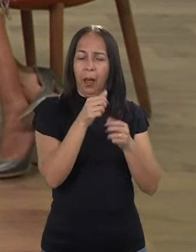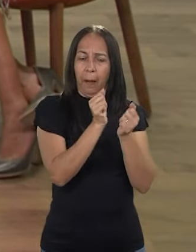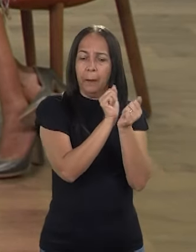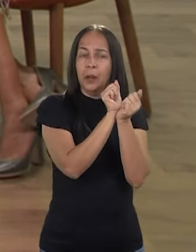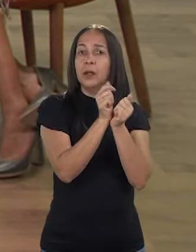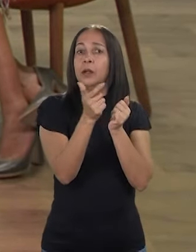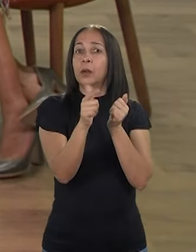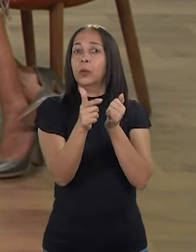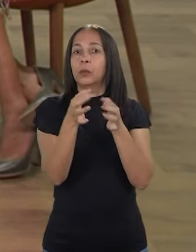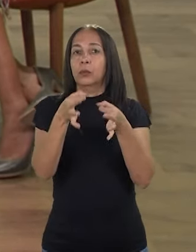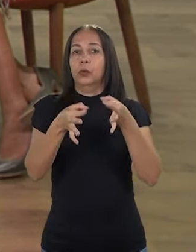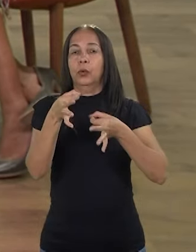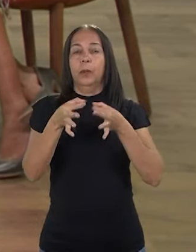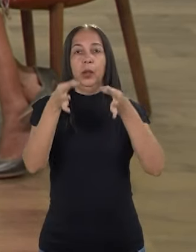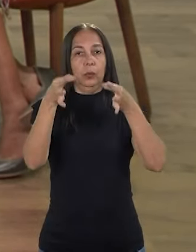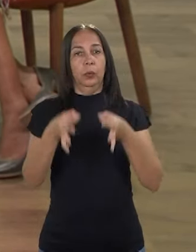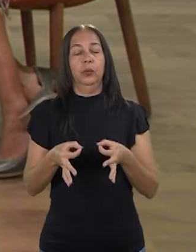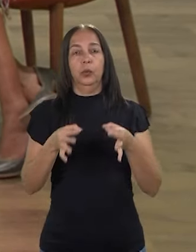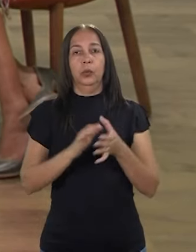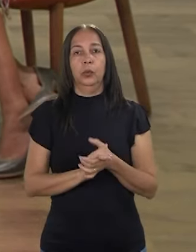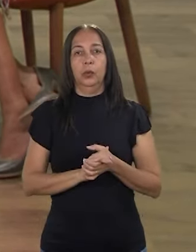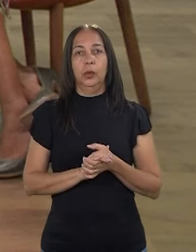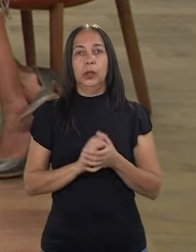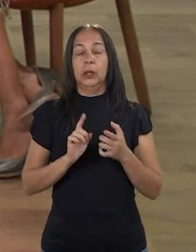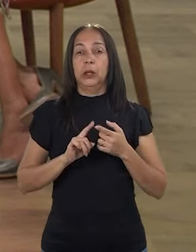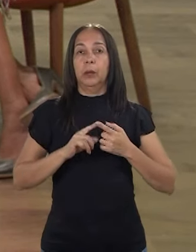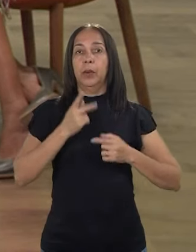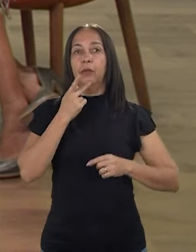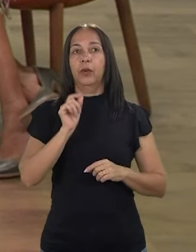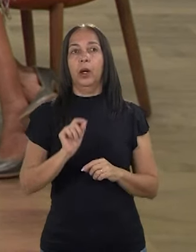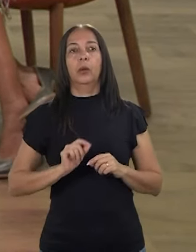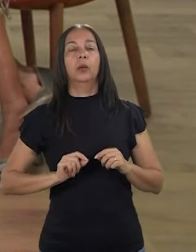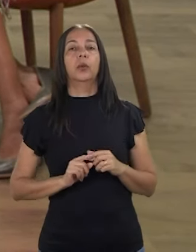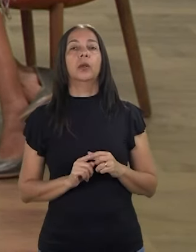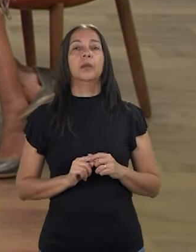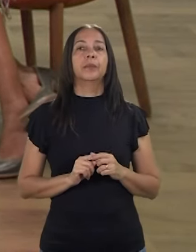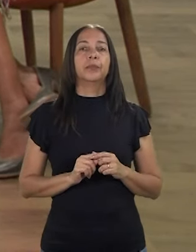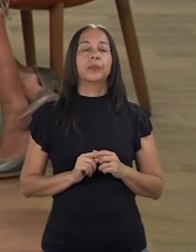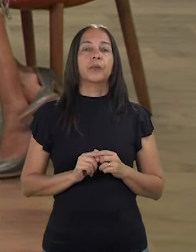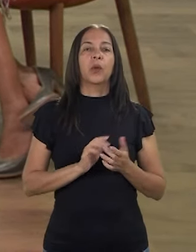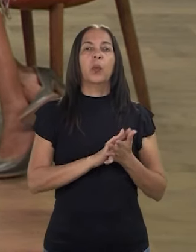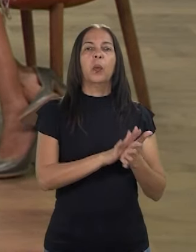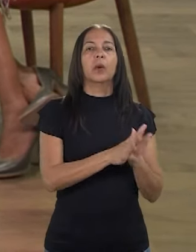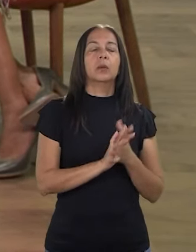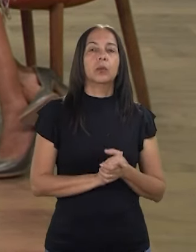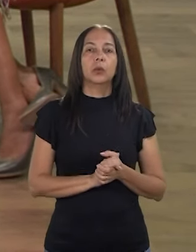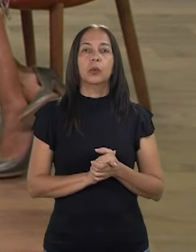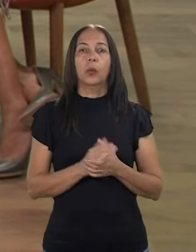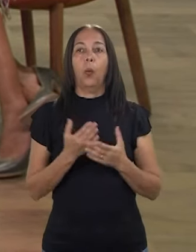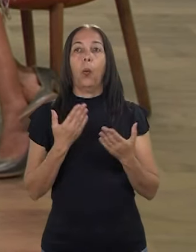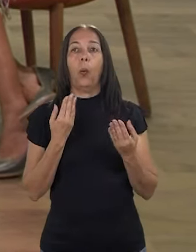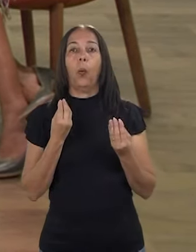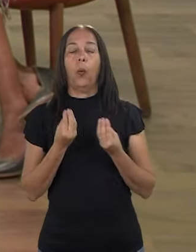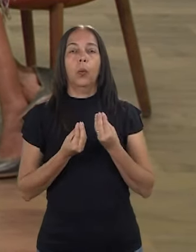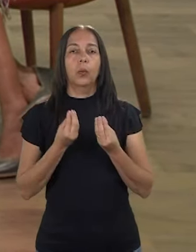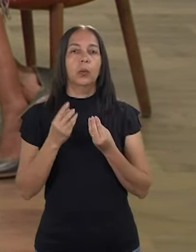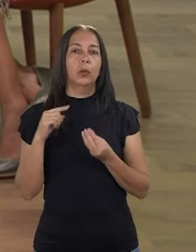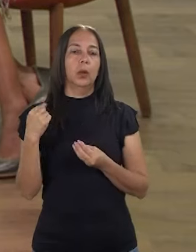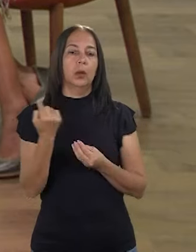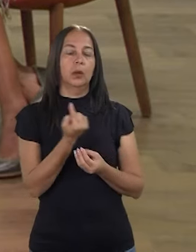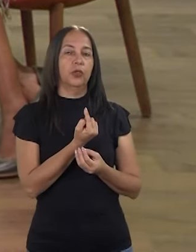julgamento um julgamento justo e que também diz respeito sobre o racismo em que ponto a gente consegue